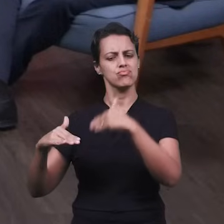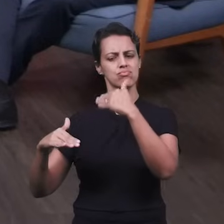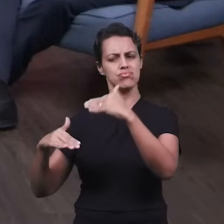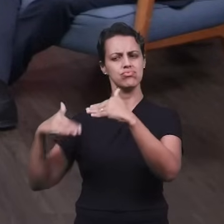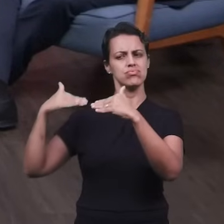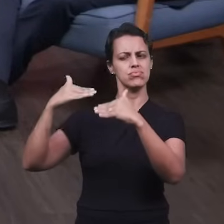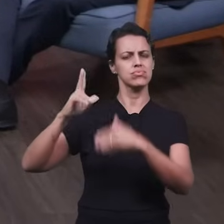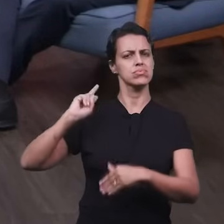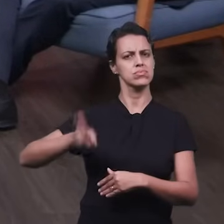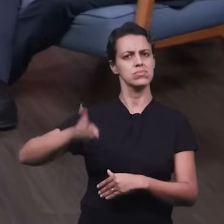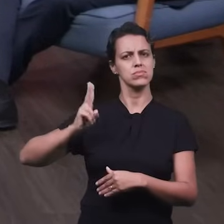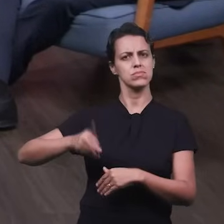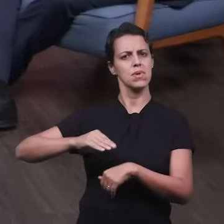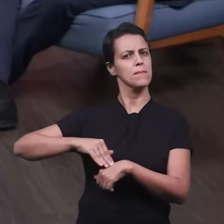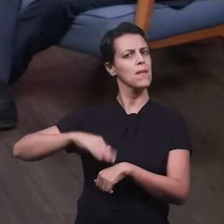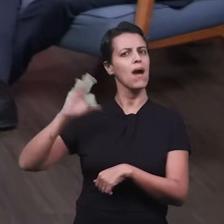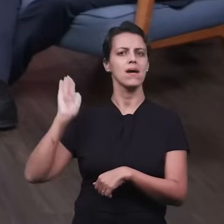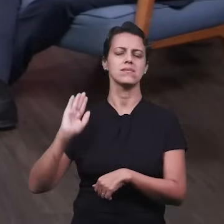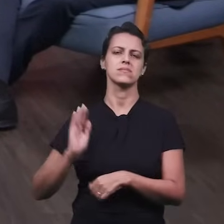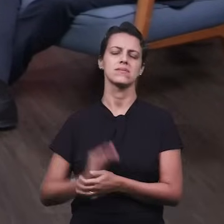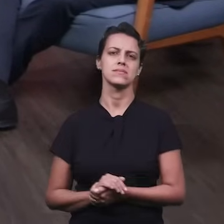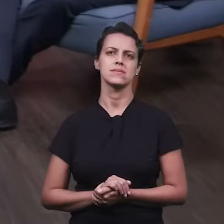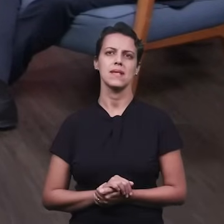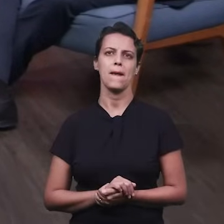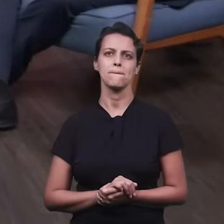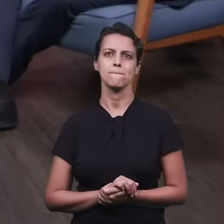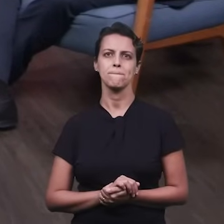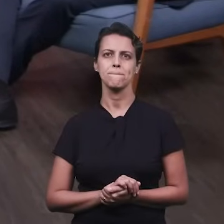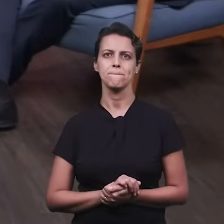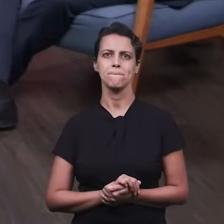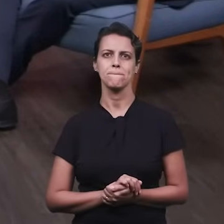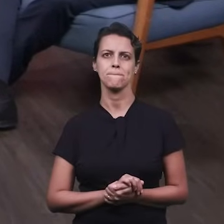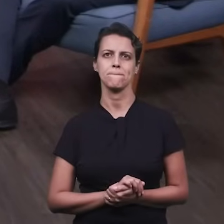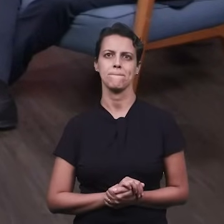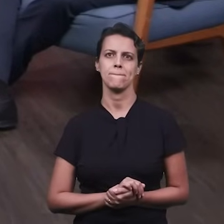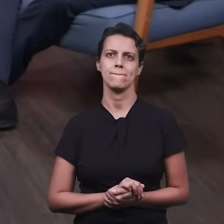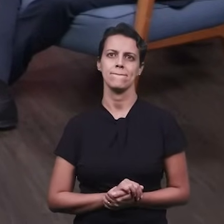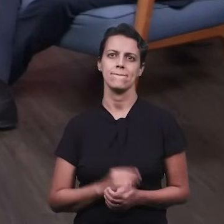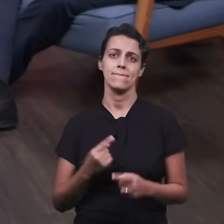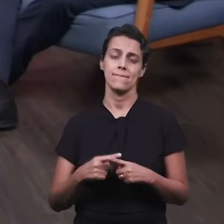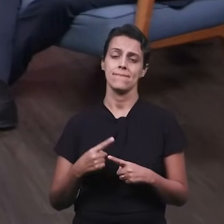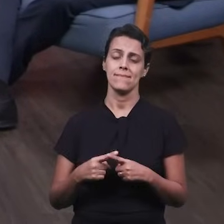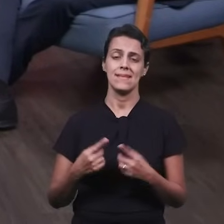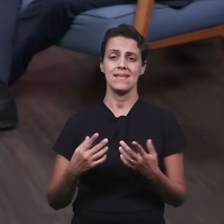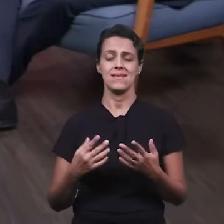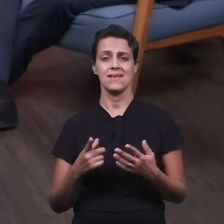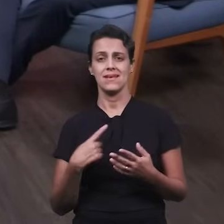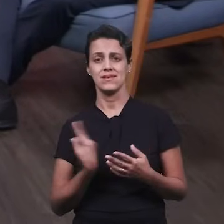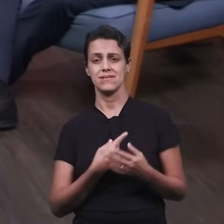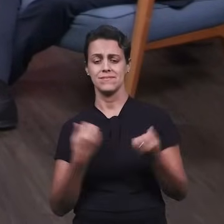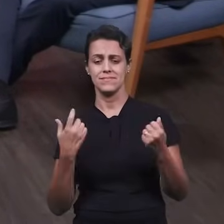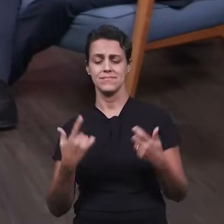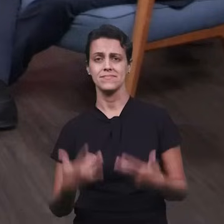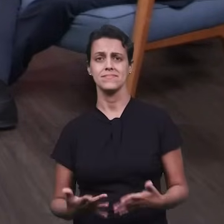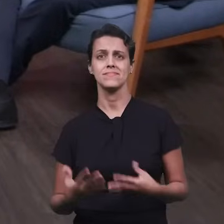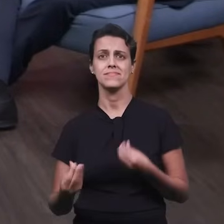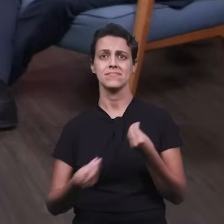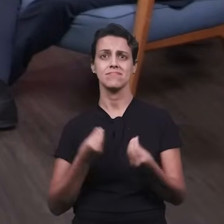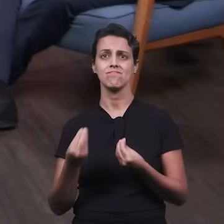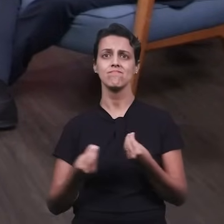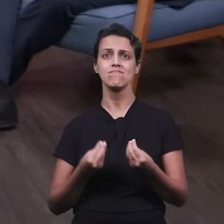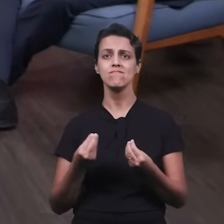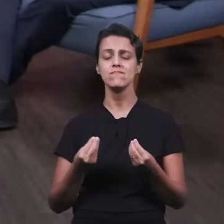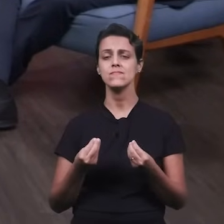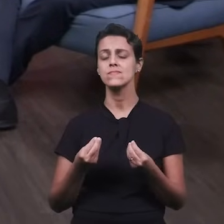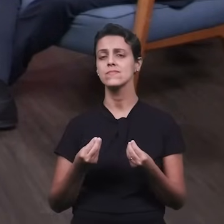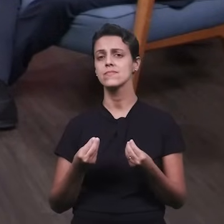expressão final, continueis a progredir cada vez mais, a gente acabou passando rapidamente, até porque a gente levou um tempo falando sobre as